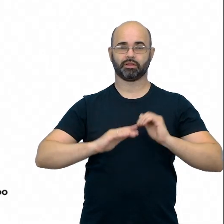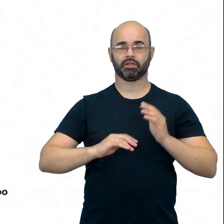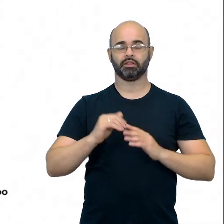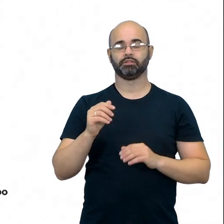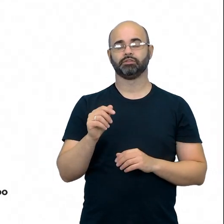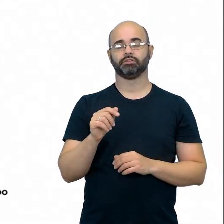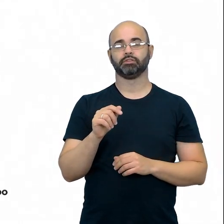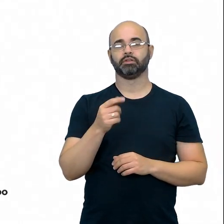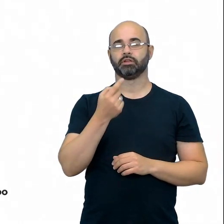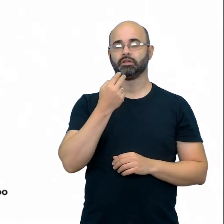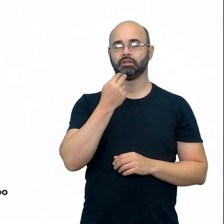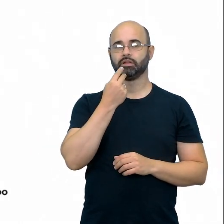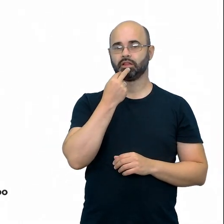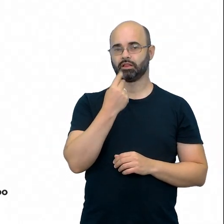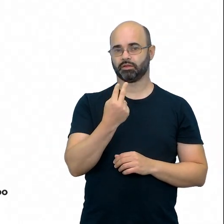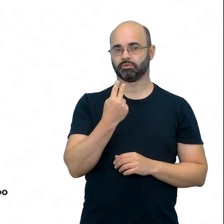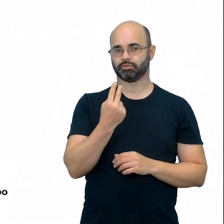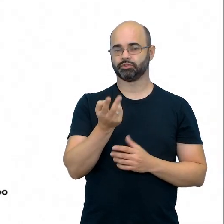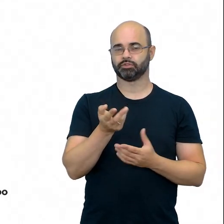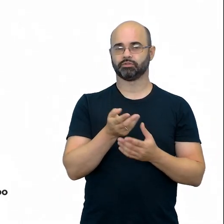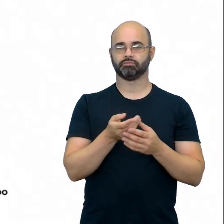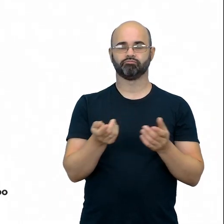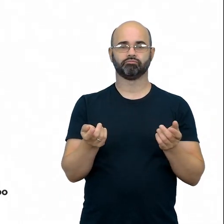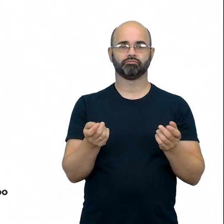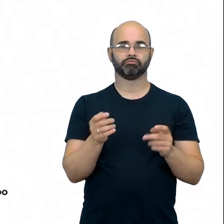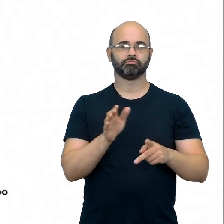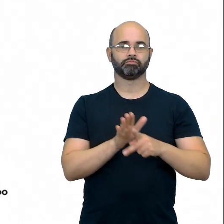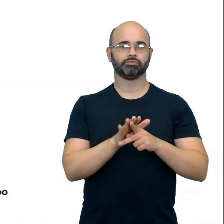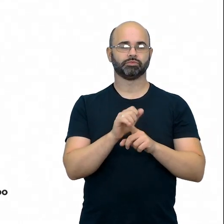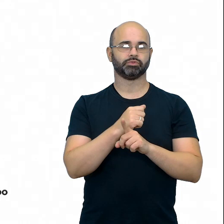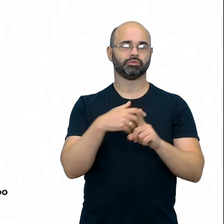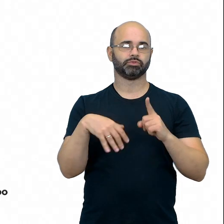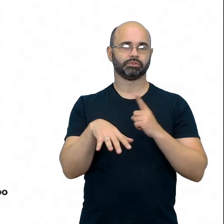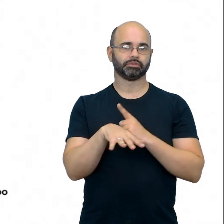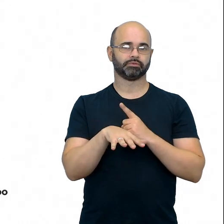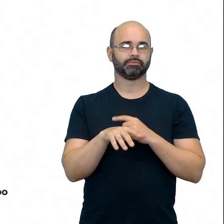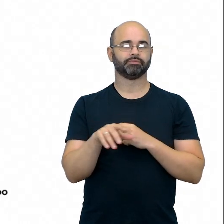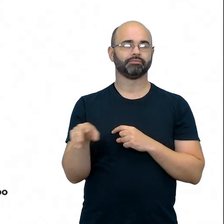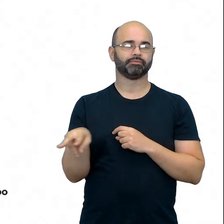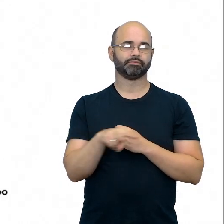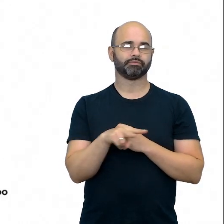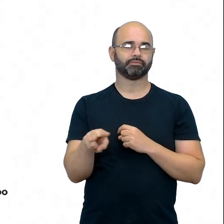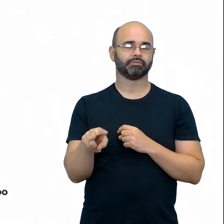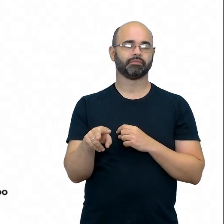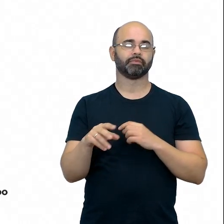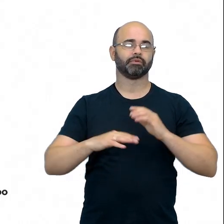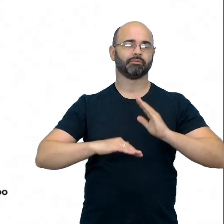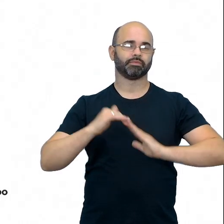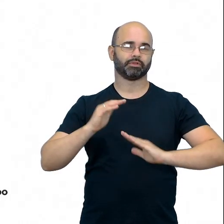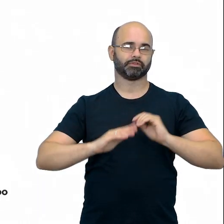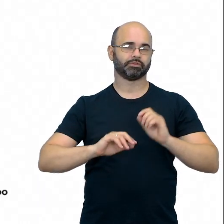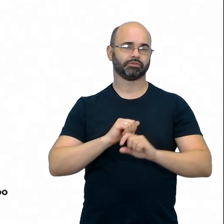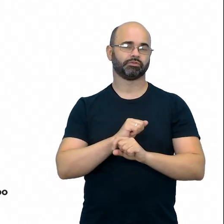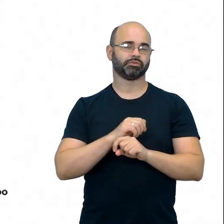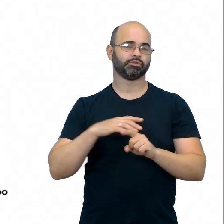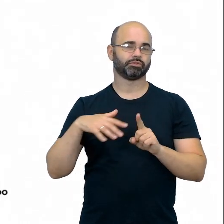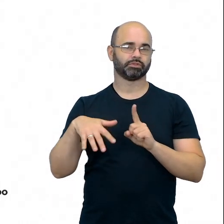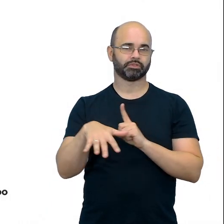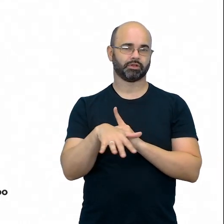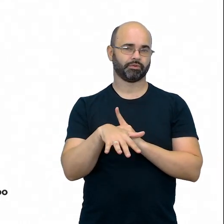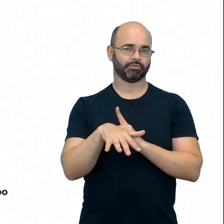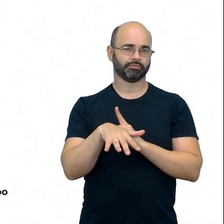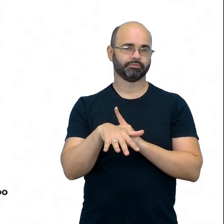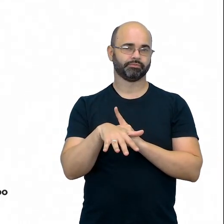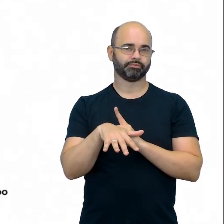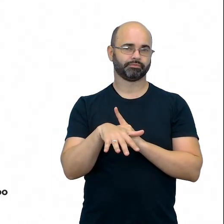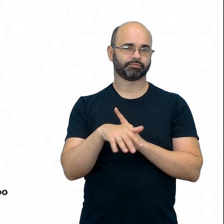domínio de vida social. E, por fim, aí o letramento, ele é uma prática social estreitamente